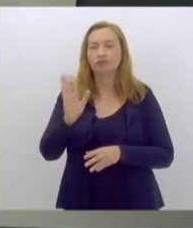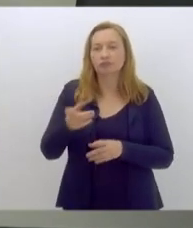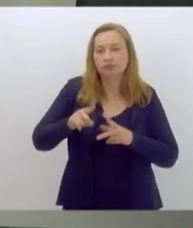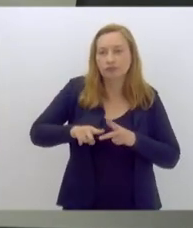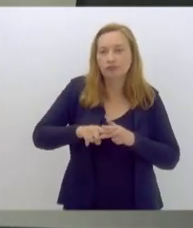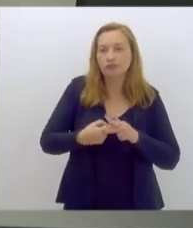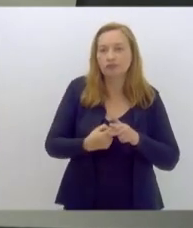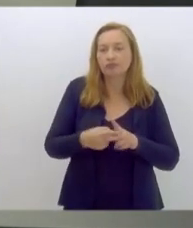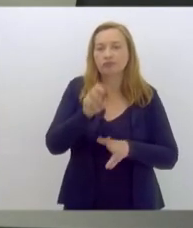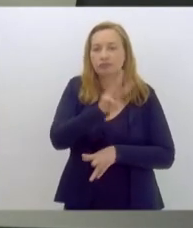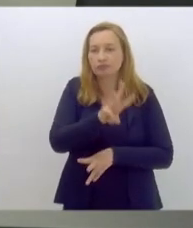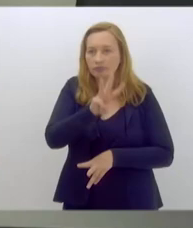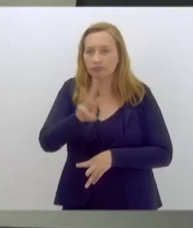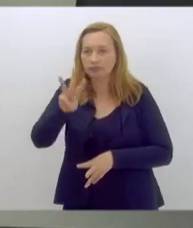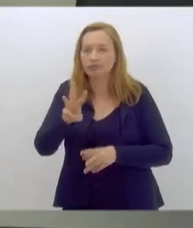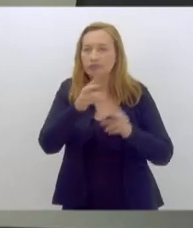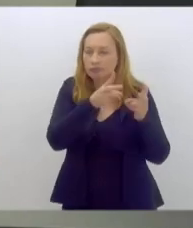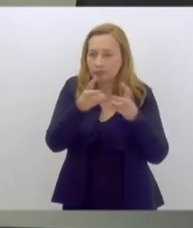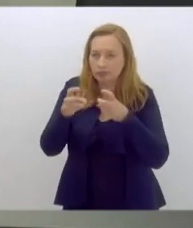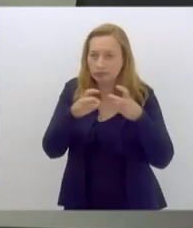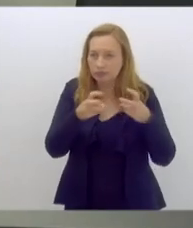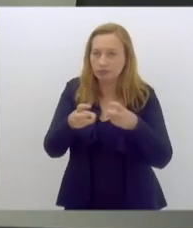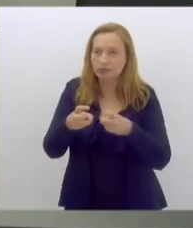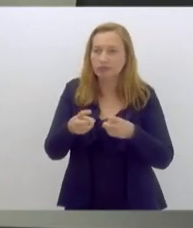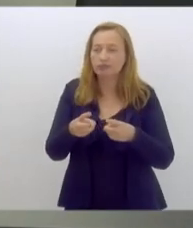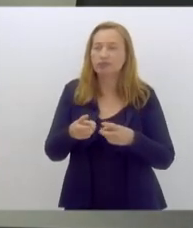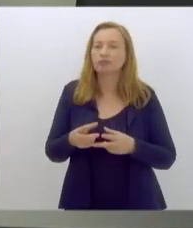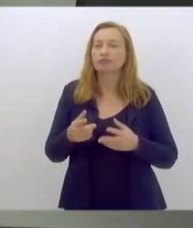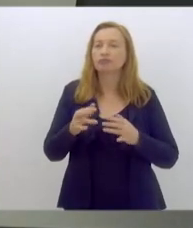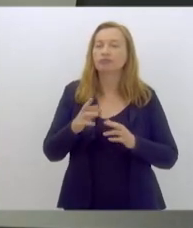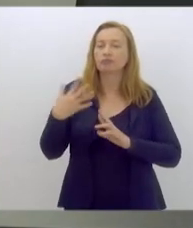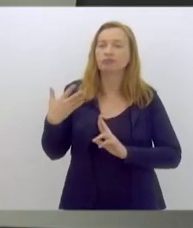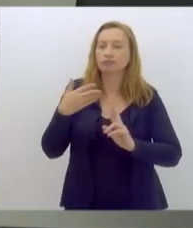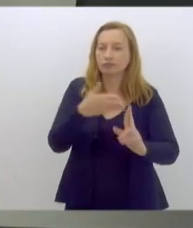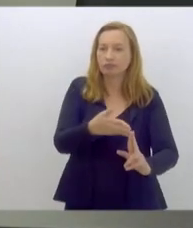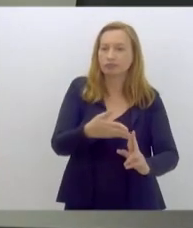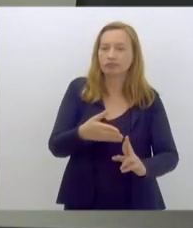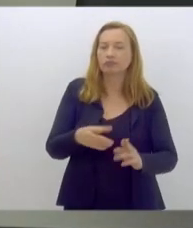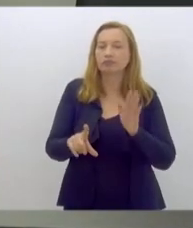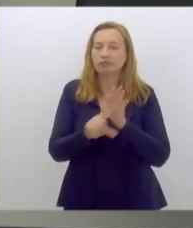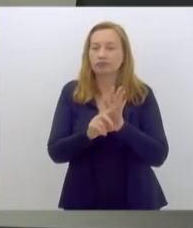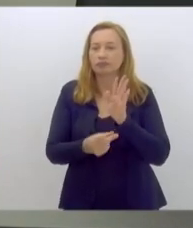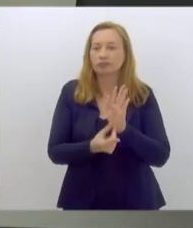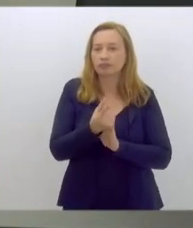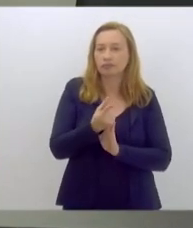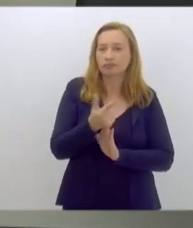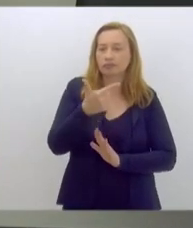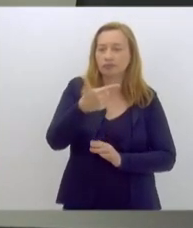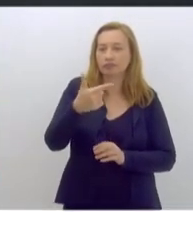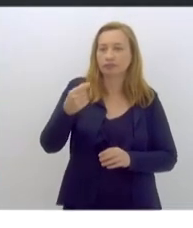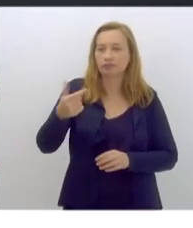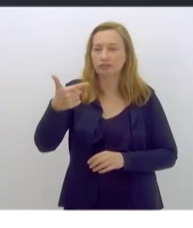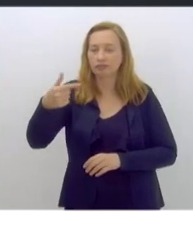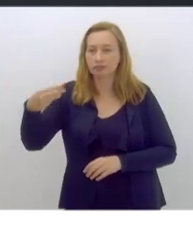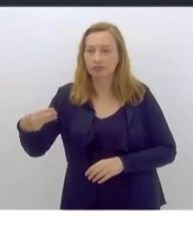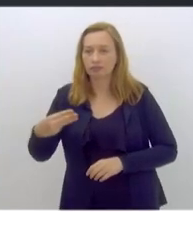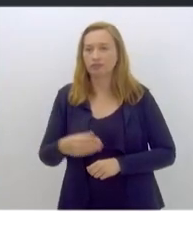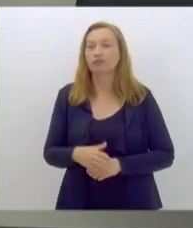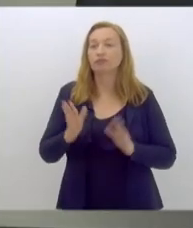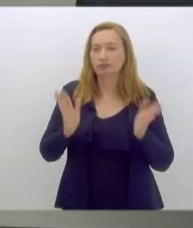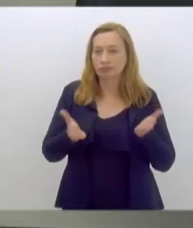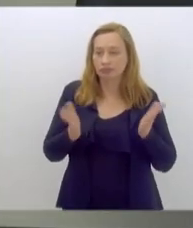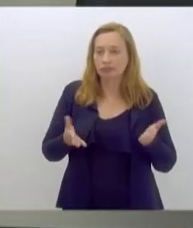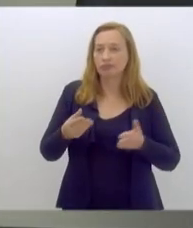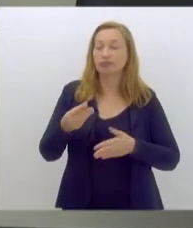a correção no site a no site aquele número se refere a LDO de 2023 27 agora